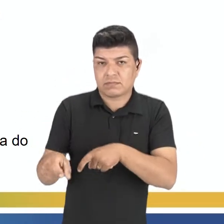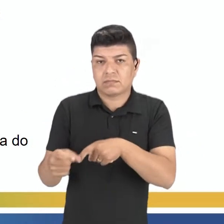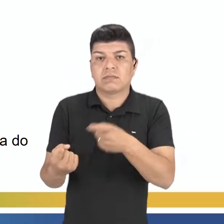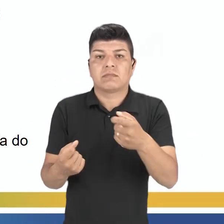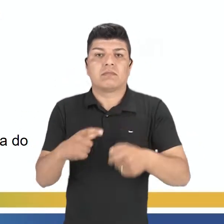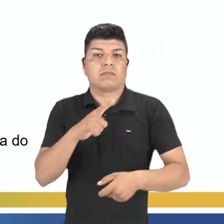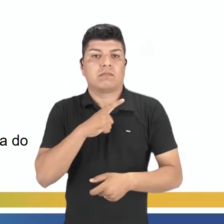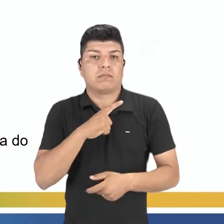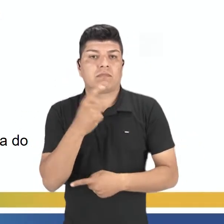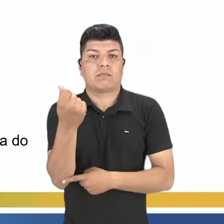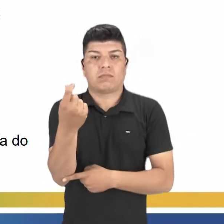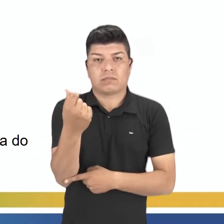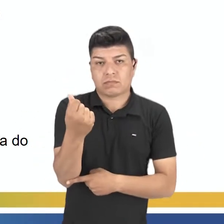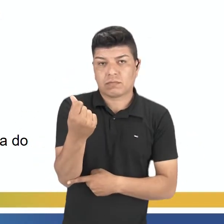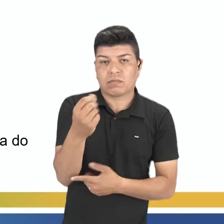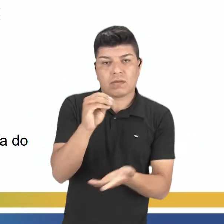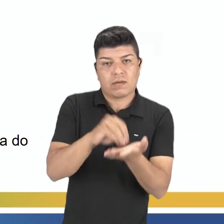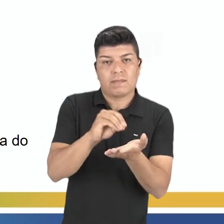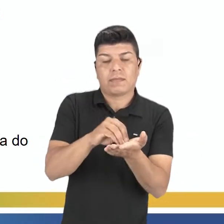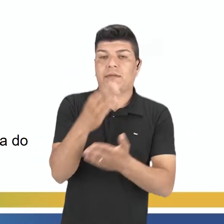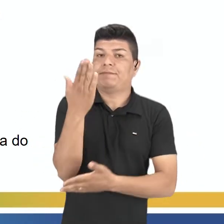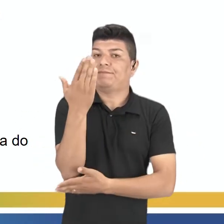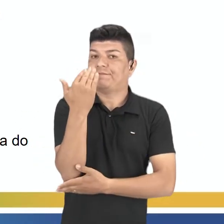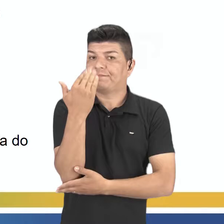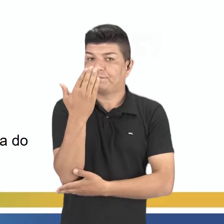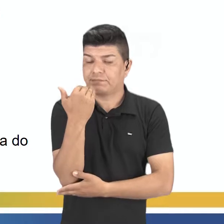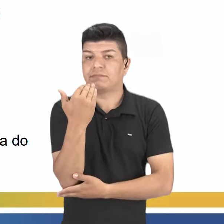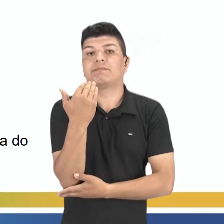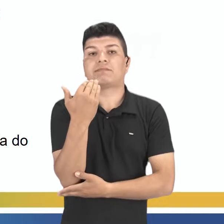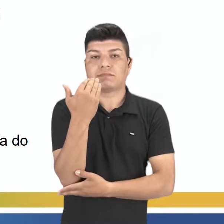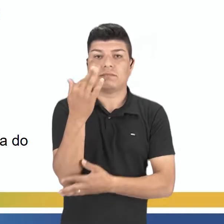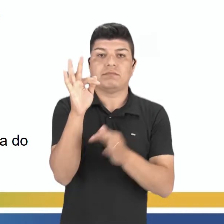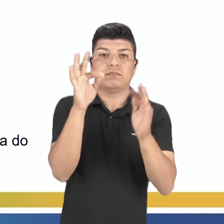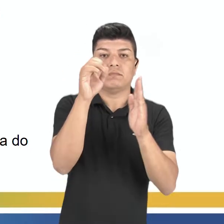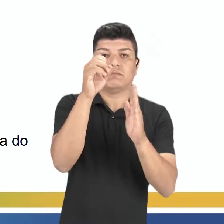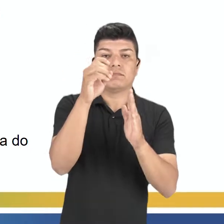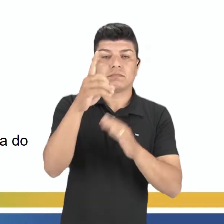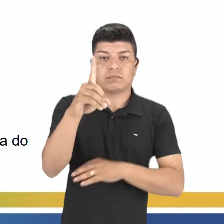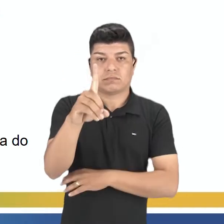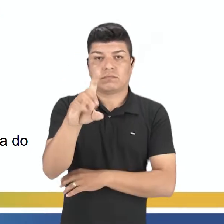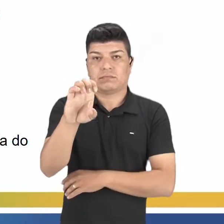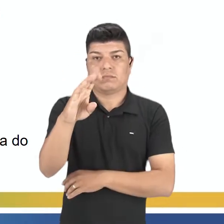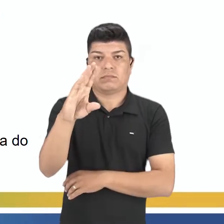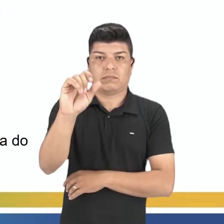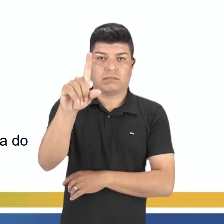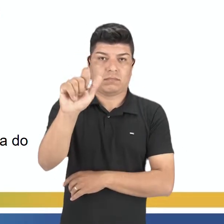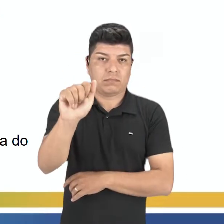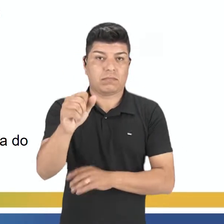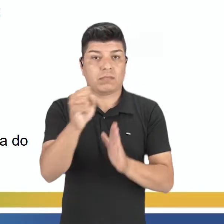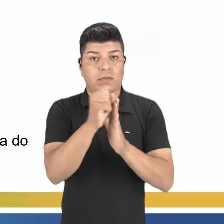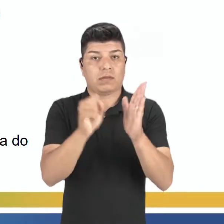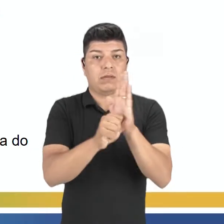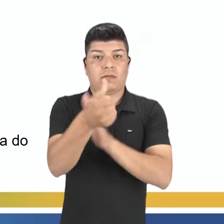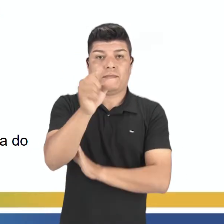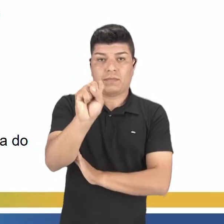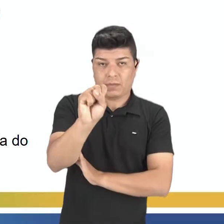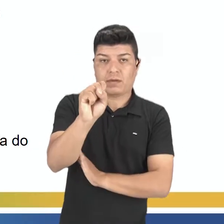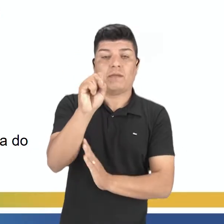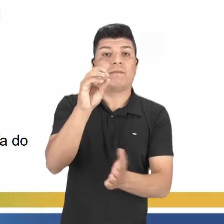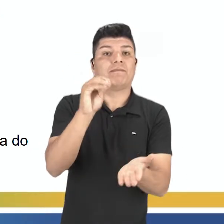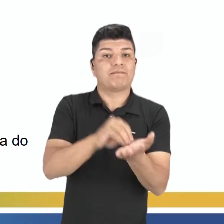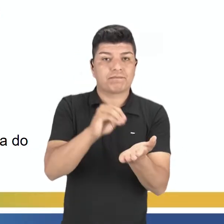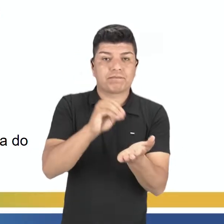lucro. Escassez de alimentos, agravada por intempéries nas últimas décadas do século XVIII. Isso é muito importante. Vai